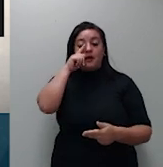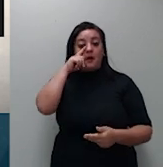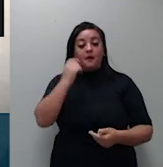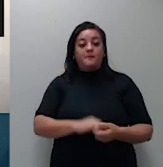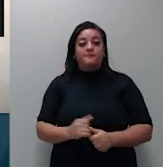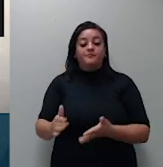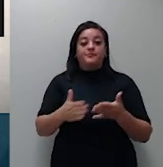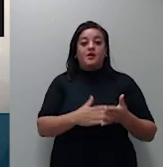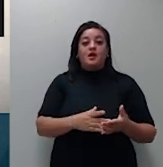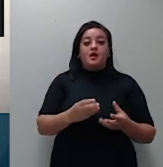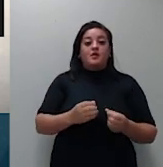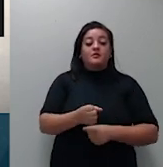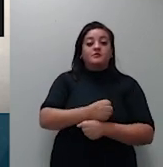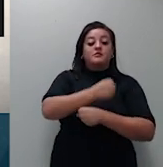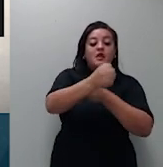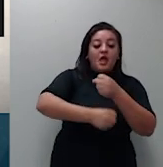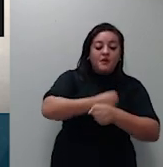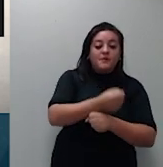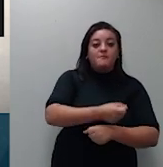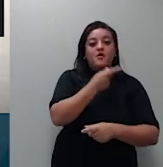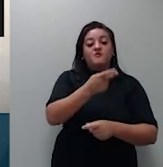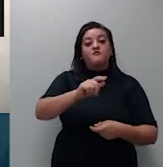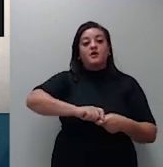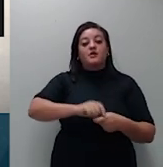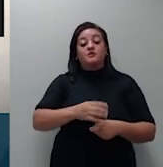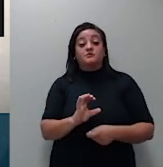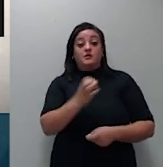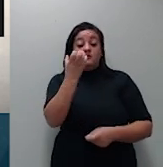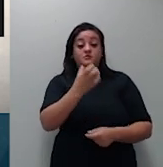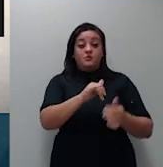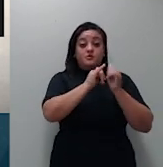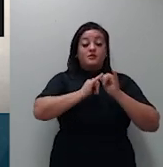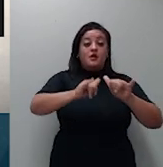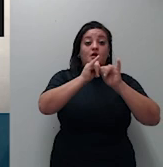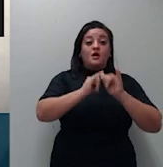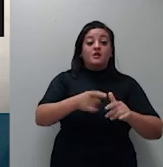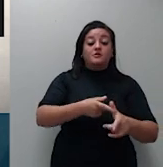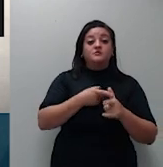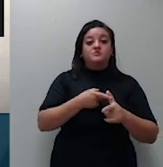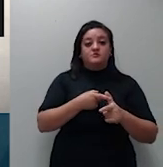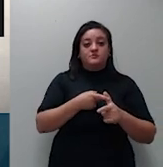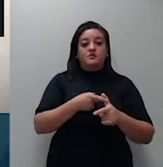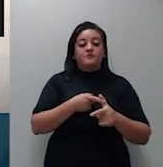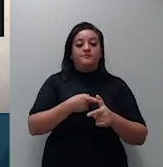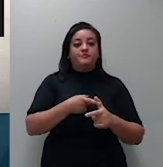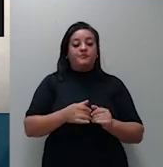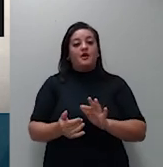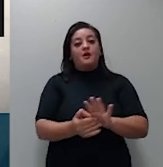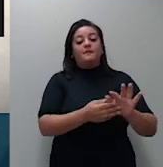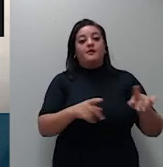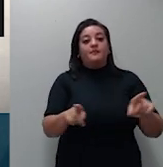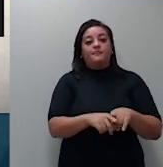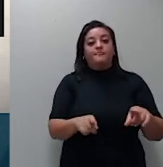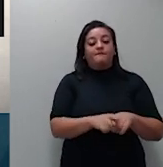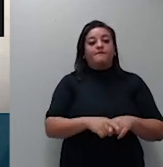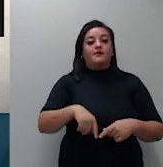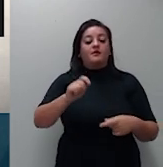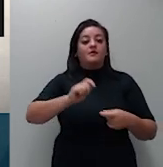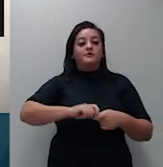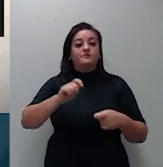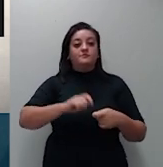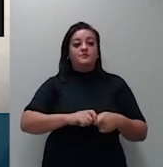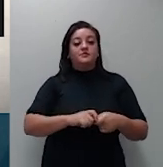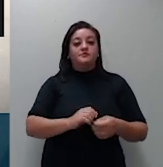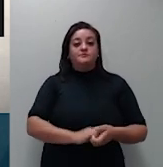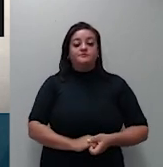tempo depois de proferida a decisão declarando o dedo aponta que o recorrido realizou aquisição